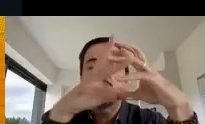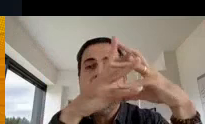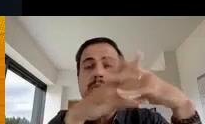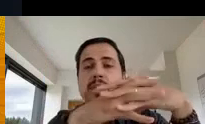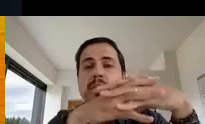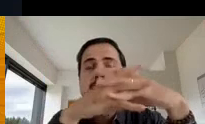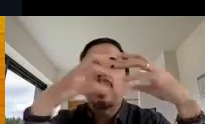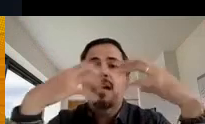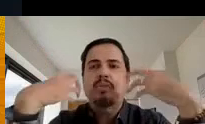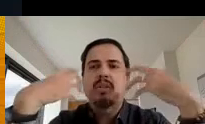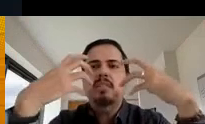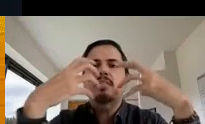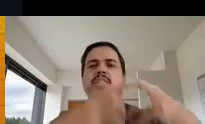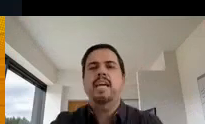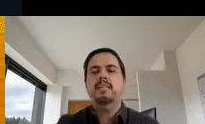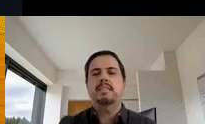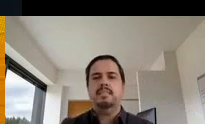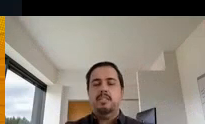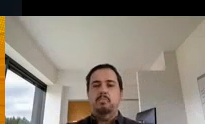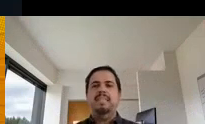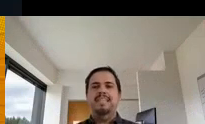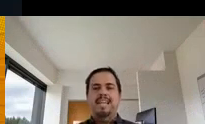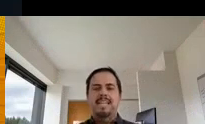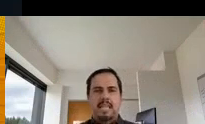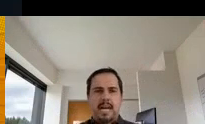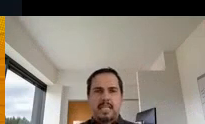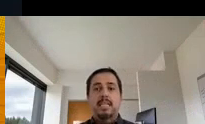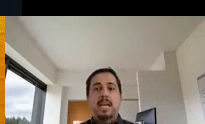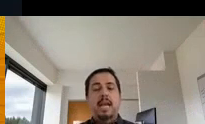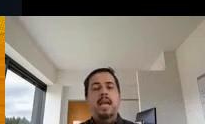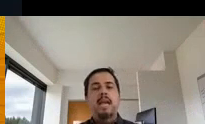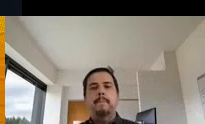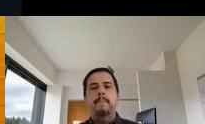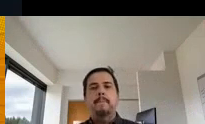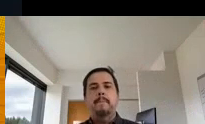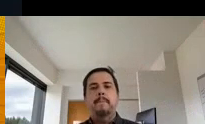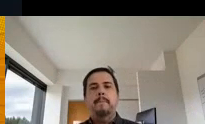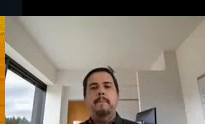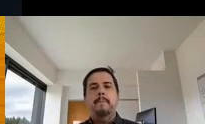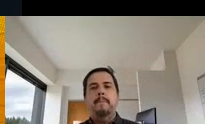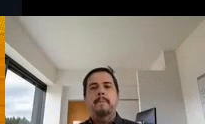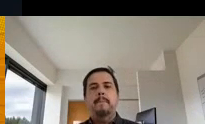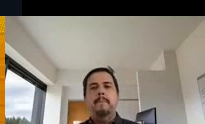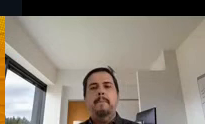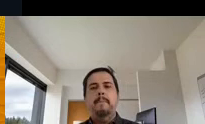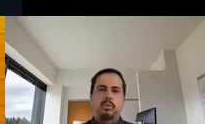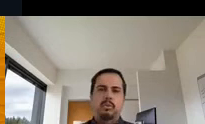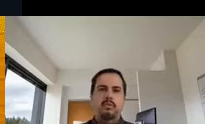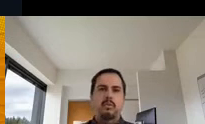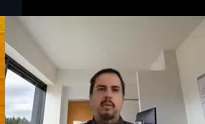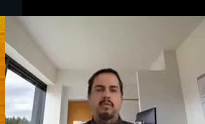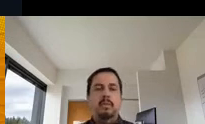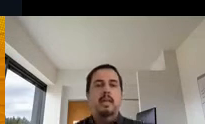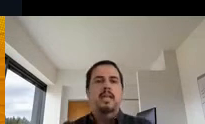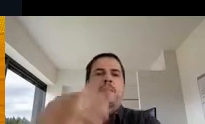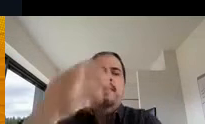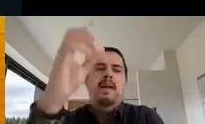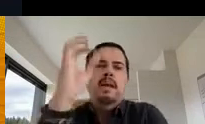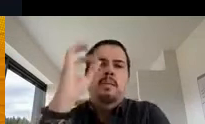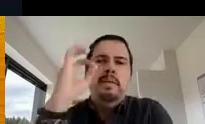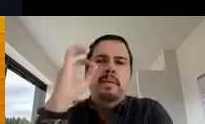falando disso. Estou falando em termos de as mudanças de eras, das mentalidades empresariais como um todo. Eu estou falando de indústria,